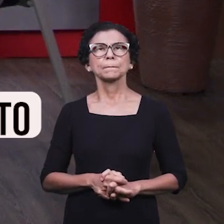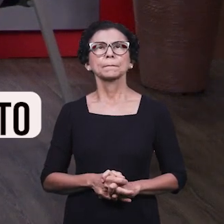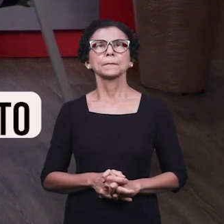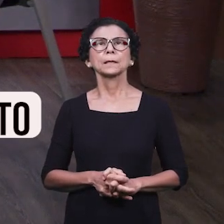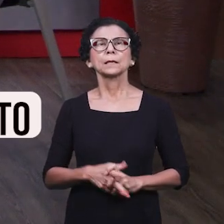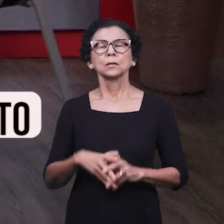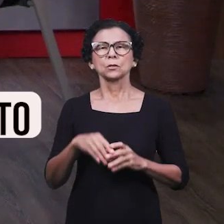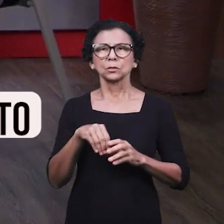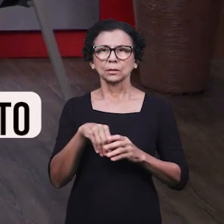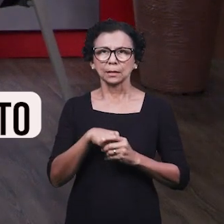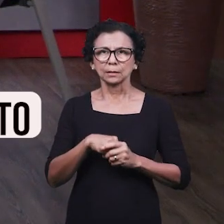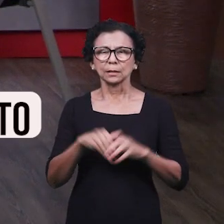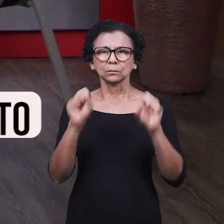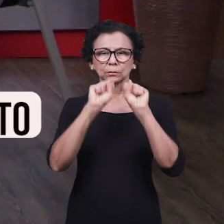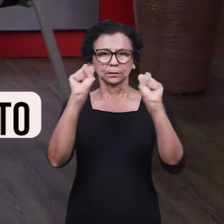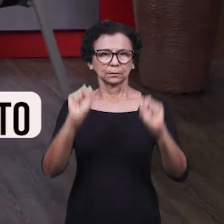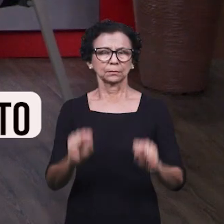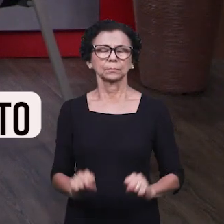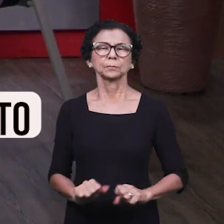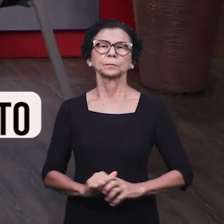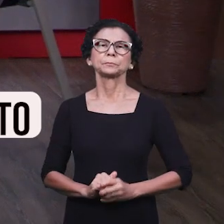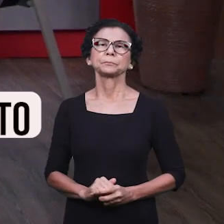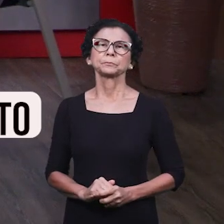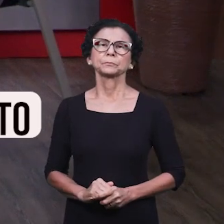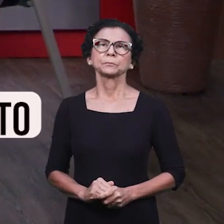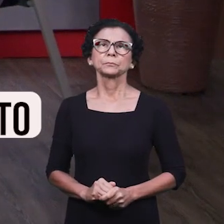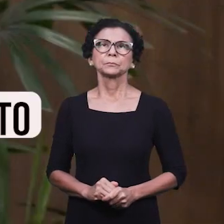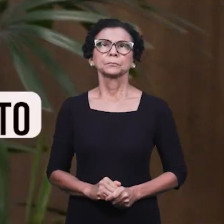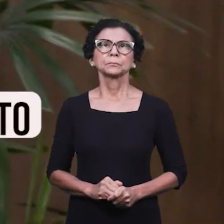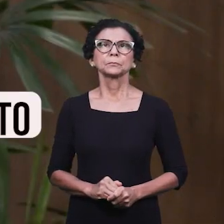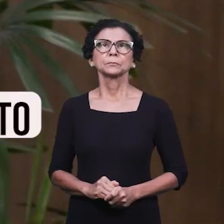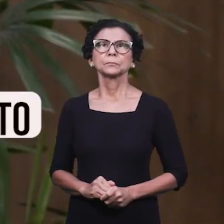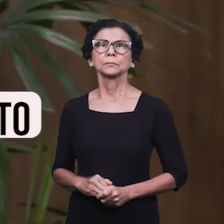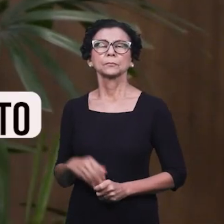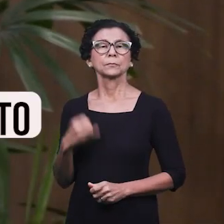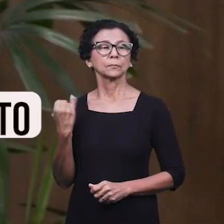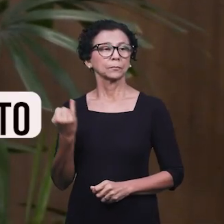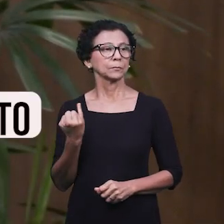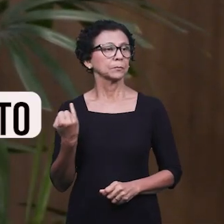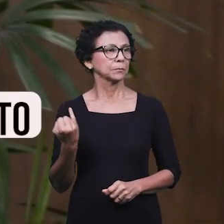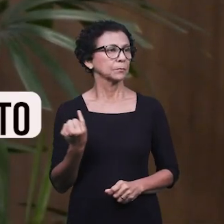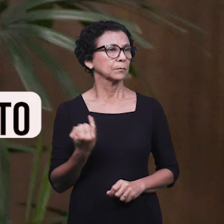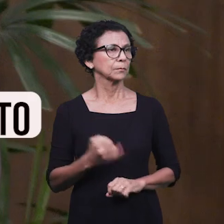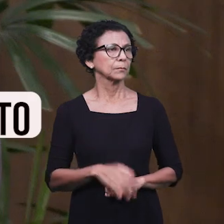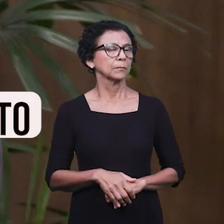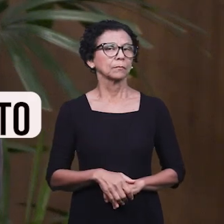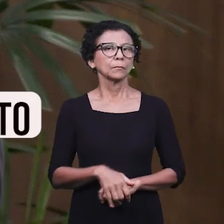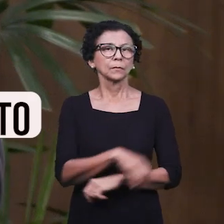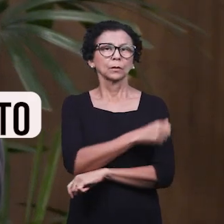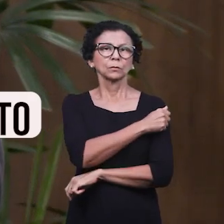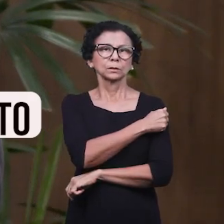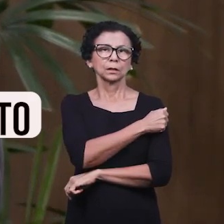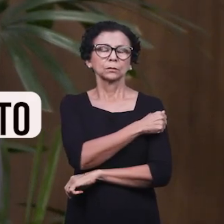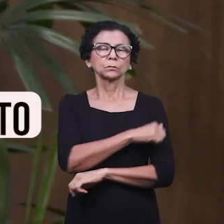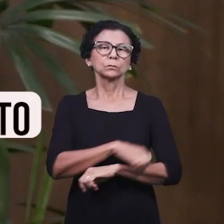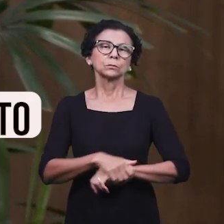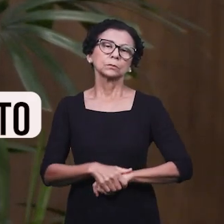dentro né? do sistema mesmo, né? Muito importante que haja, né? Porque os estudantes também têm as